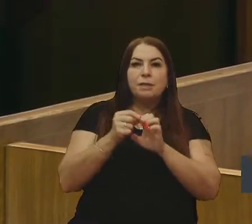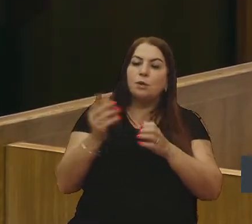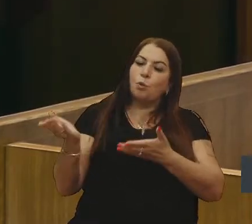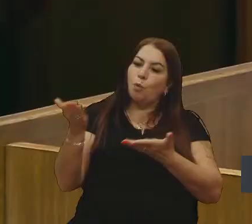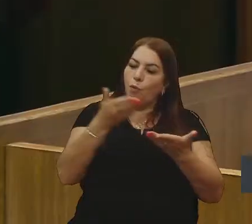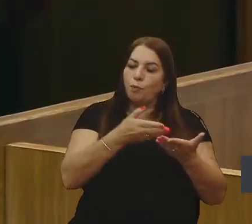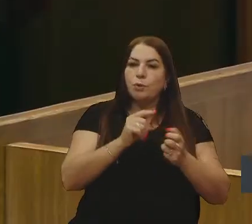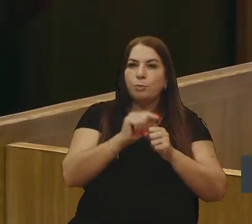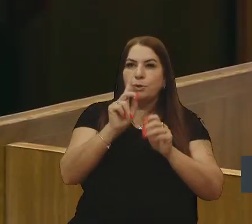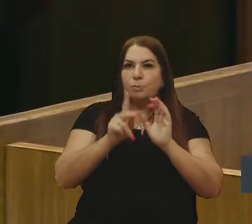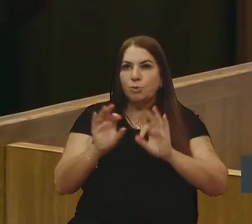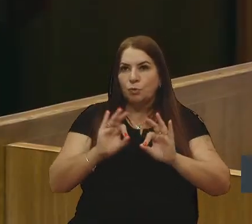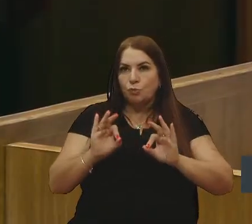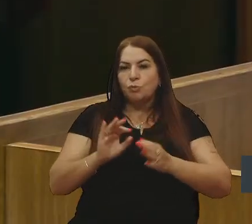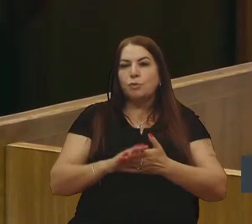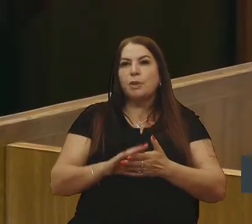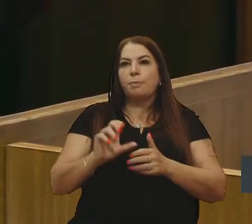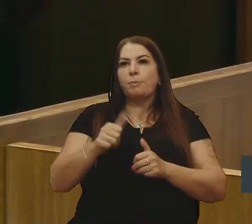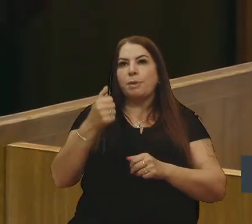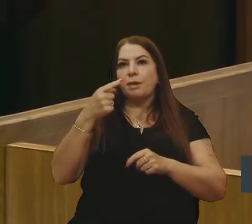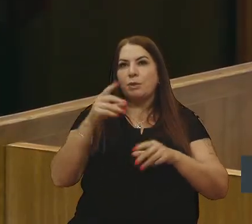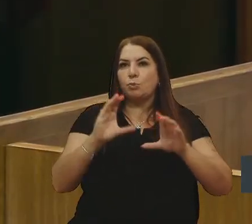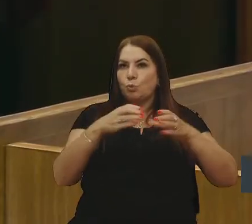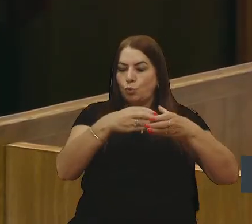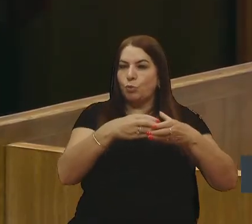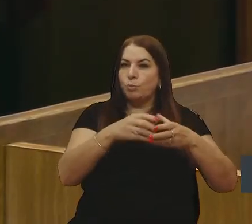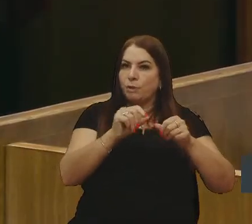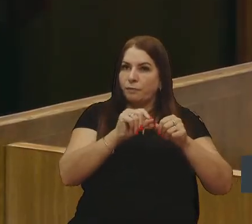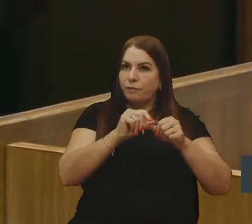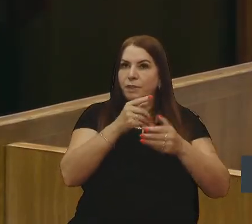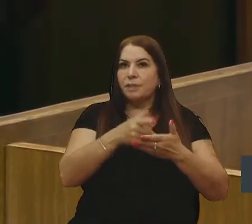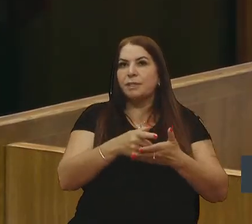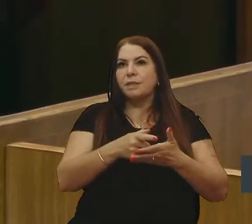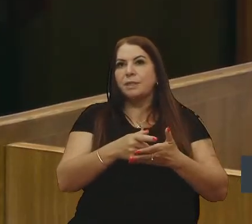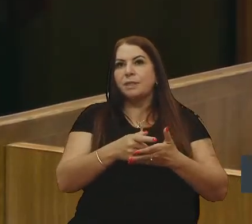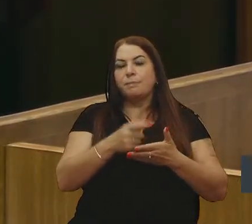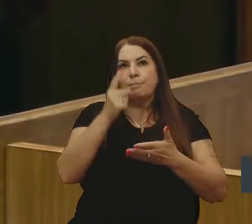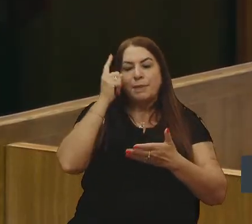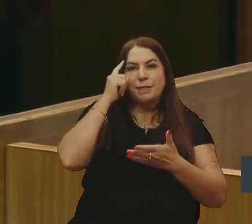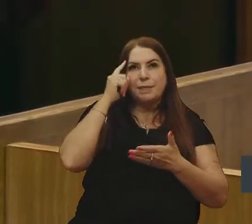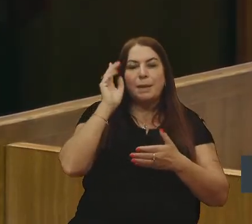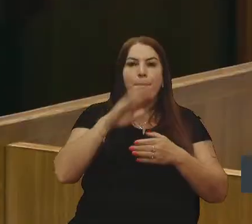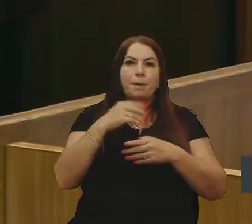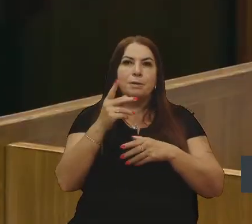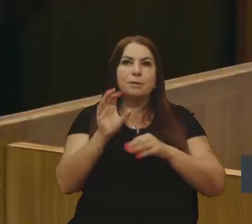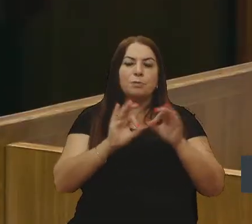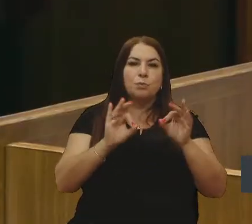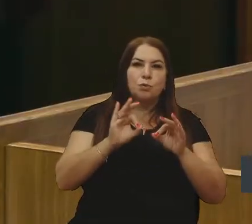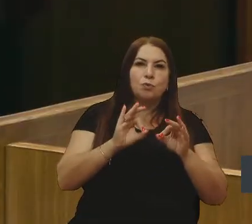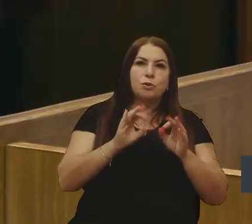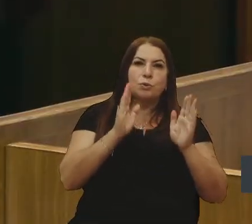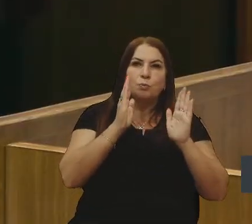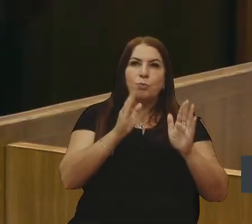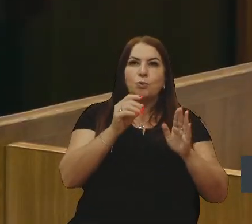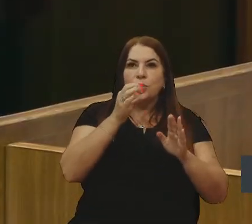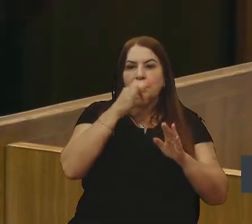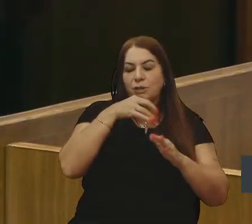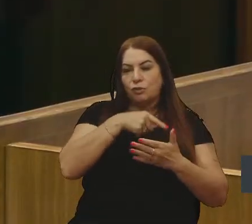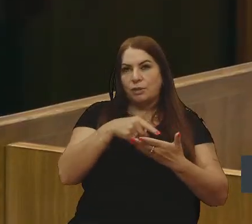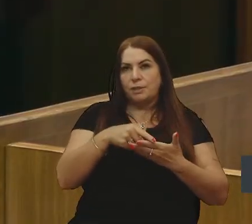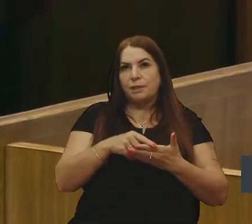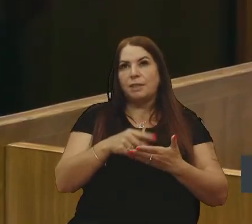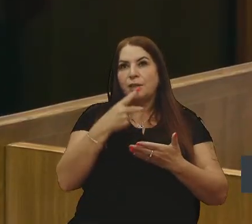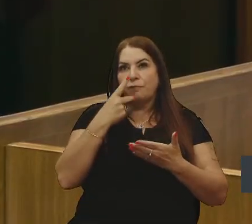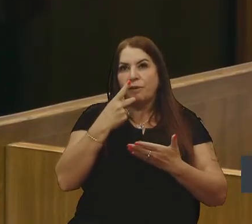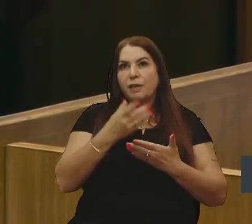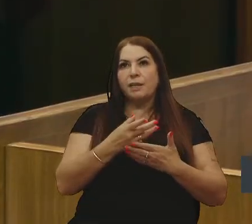para esse projeto, né? É a primeira turma que vai ser pilotada, aí talvez você pense, mas mais um projeto desse modo em Caxias. Não, eu diria